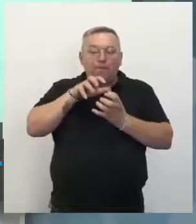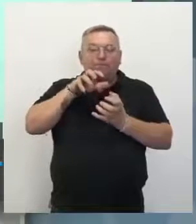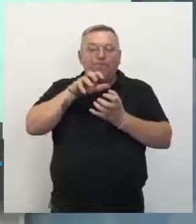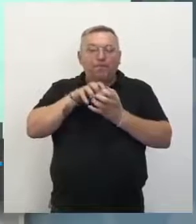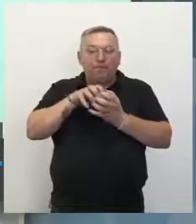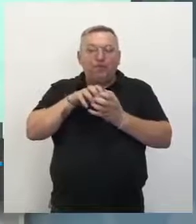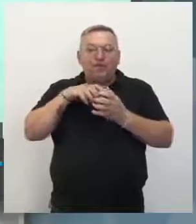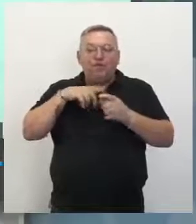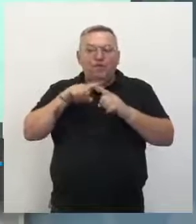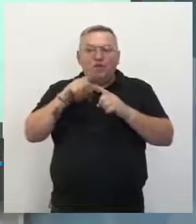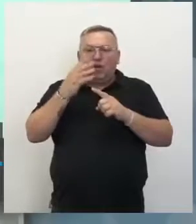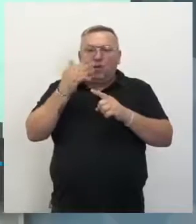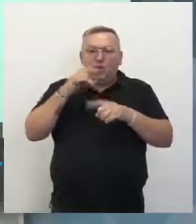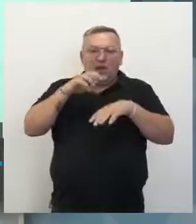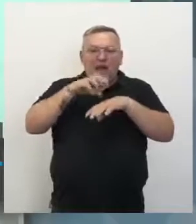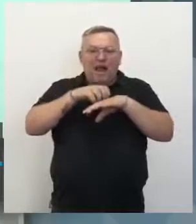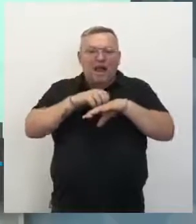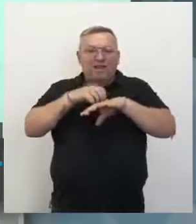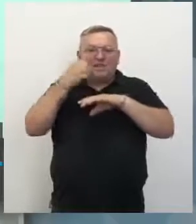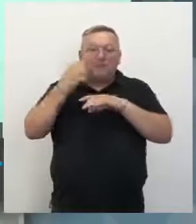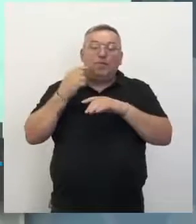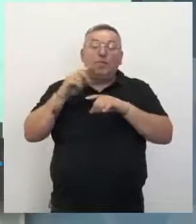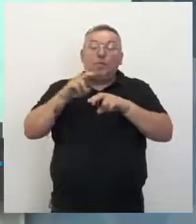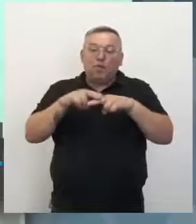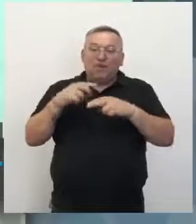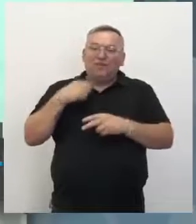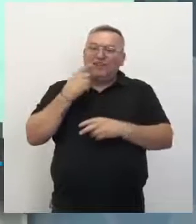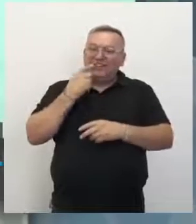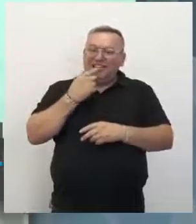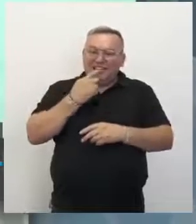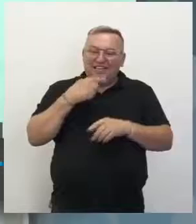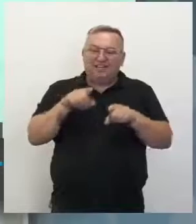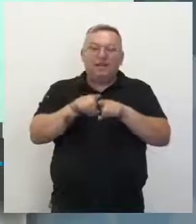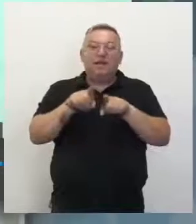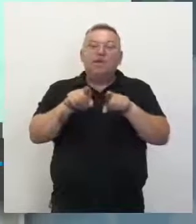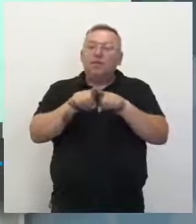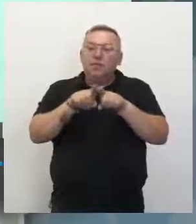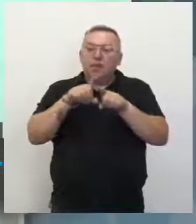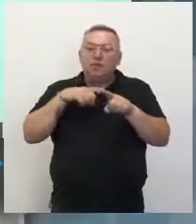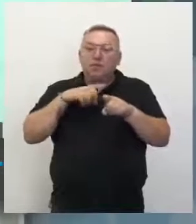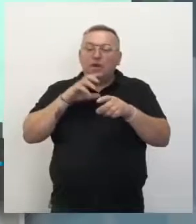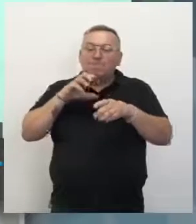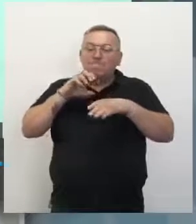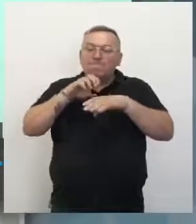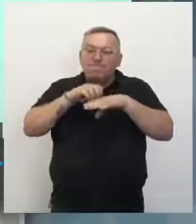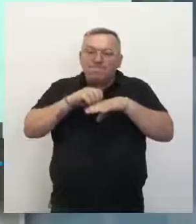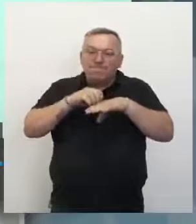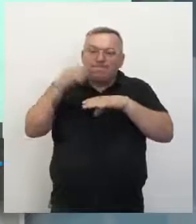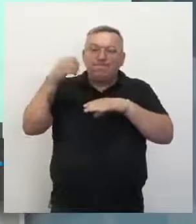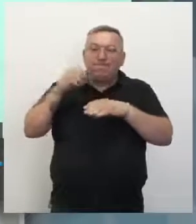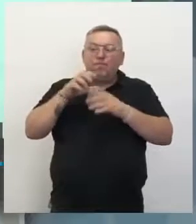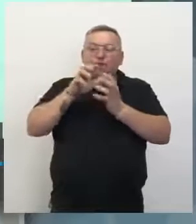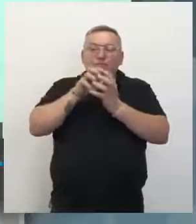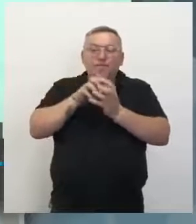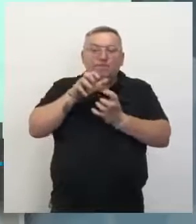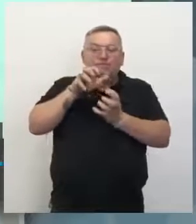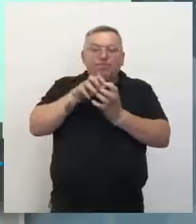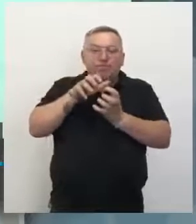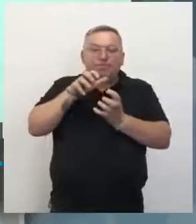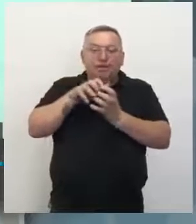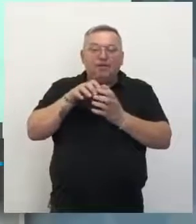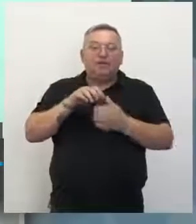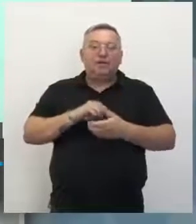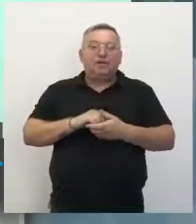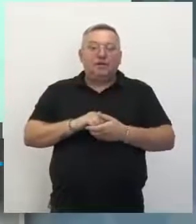vai cortar, né? Por isso que a gente tem uma dentição aí, né? A gente tem dentes para cortar, tem dentes para amassar,